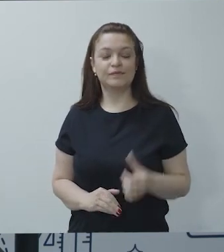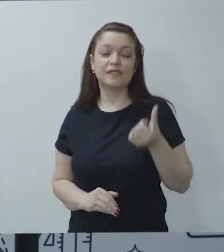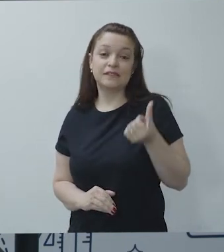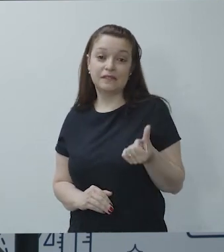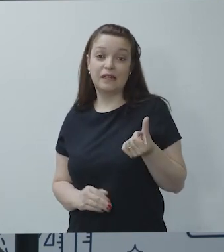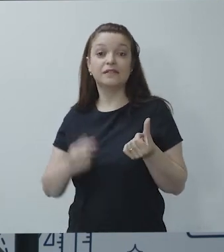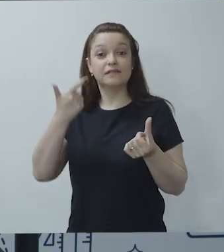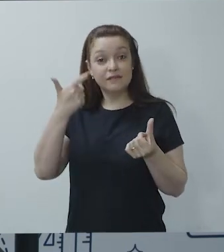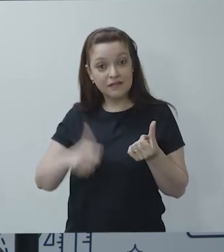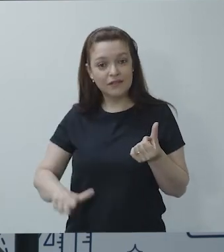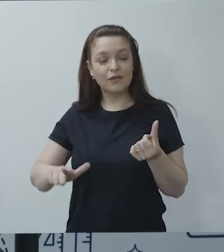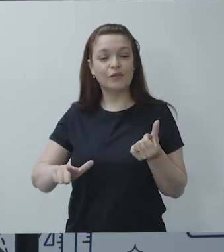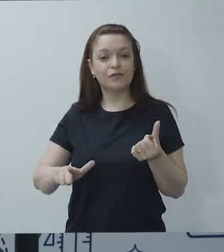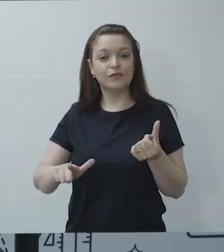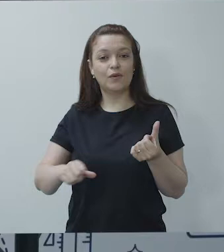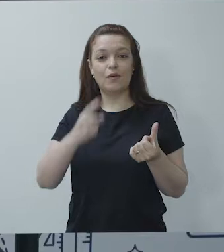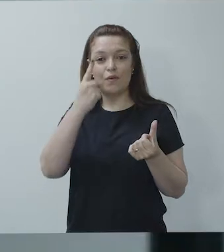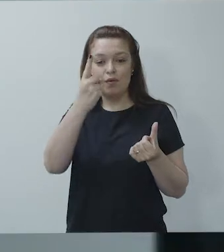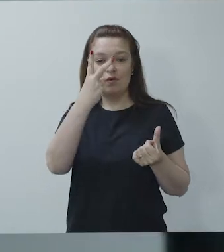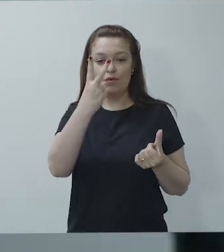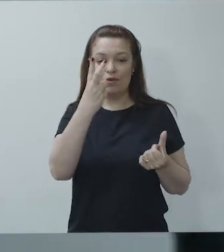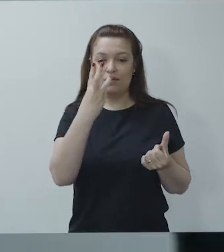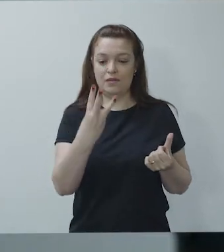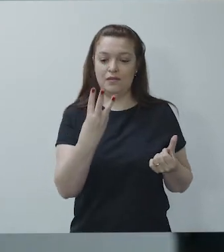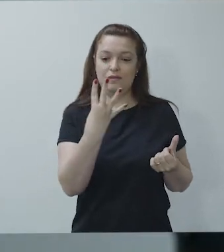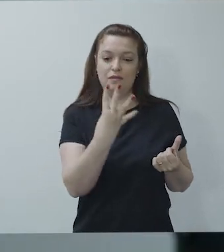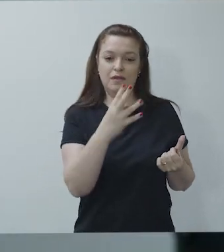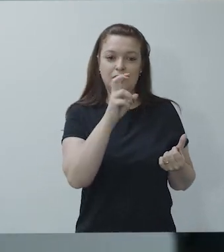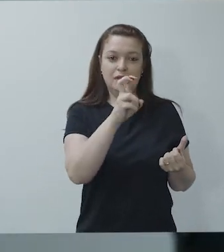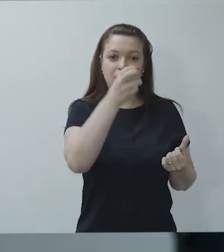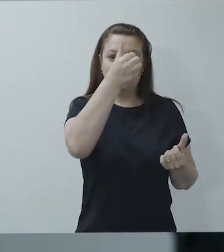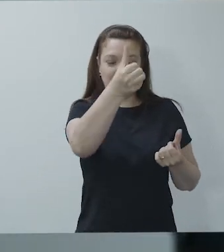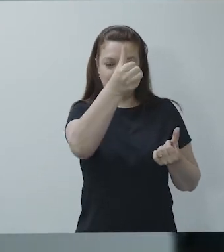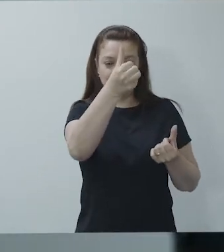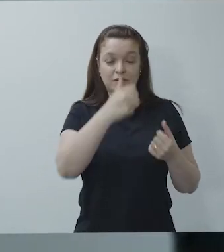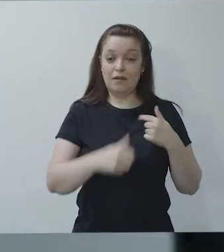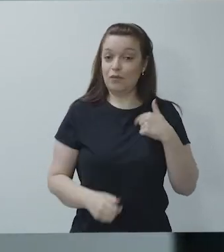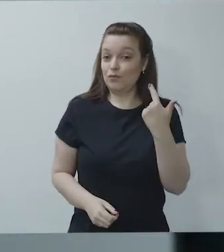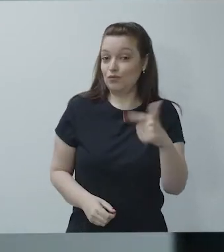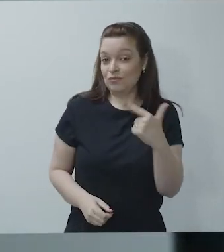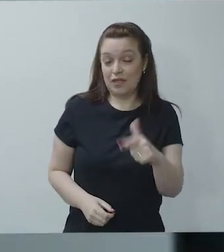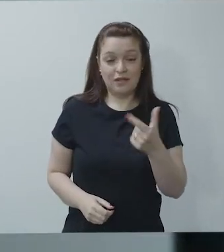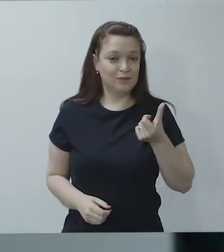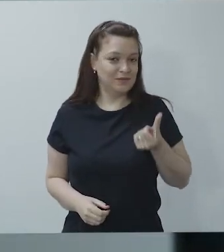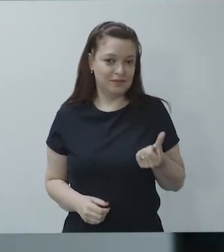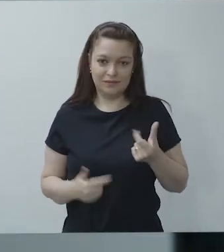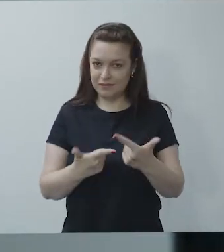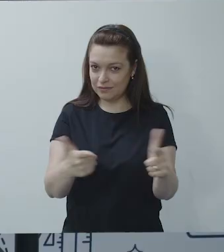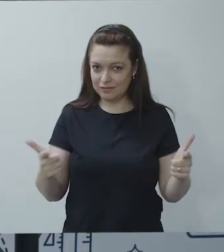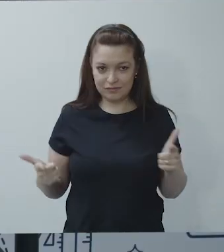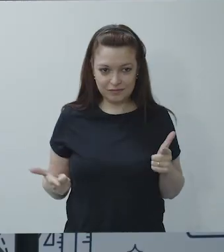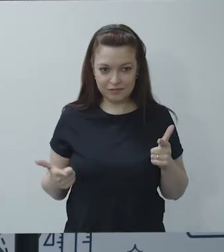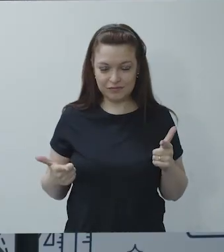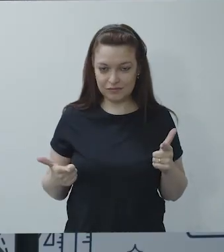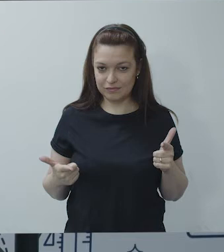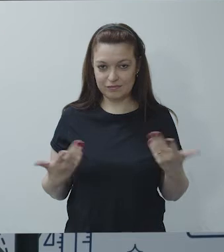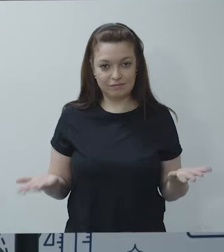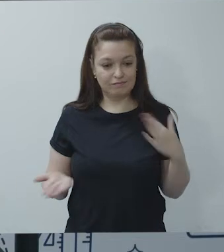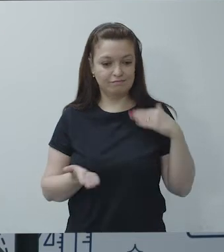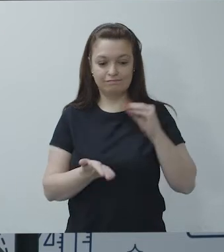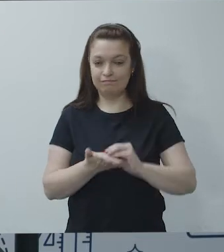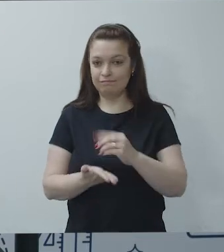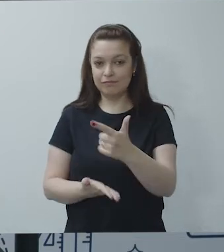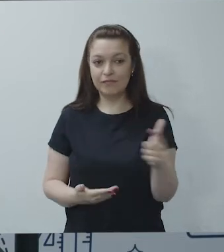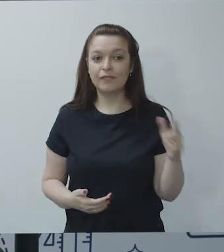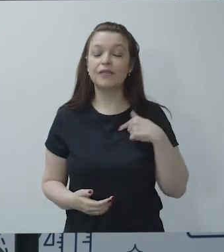Número 6 novamente. 1, 2, 3, 4, 5, 6. Novamente, eu não tenho o número 6